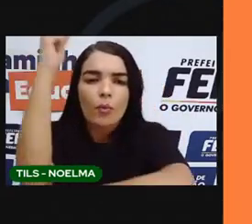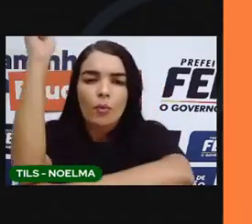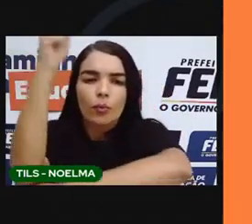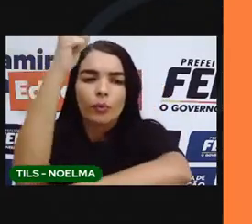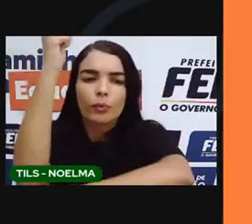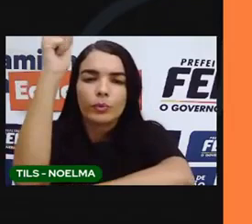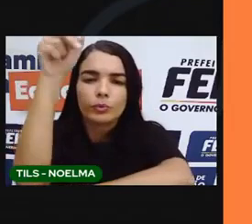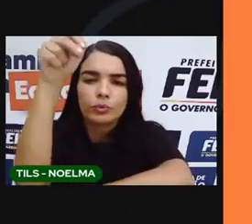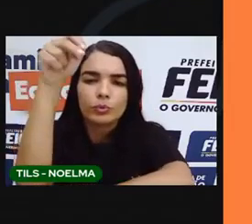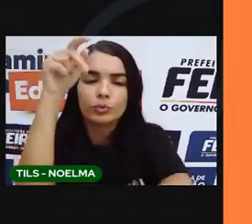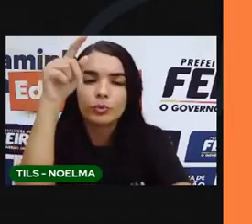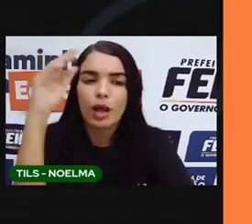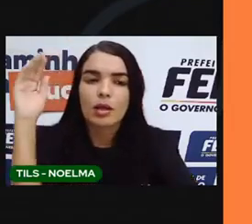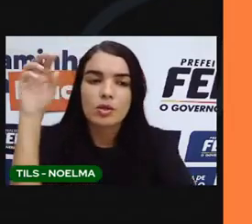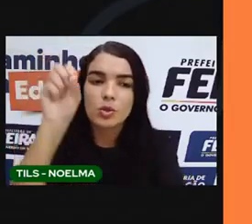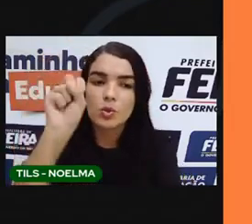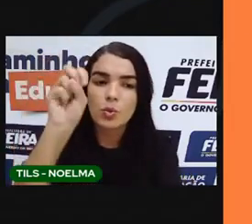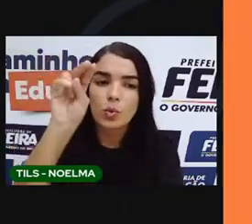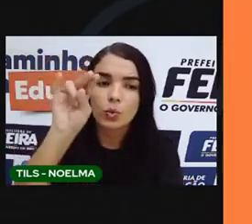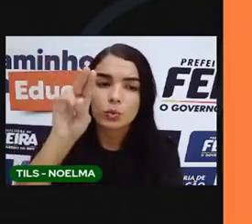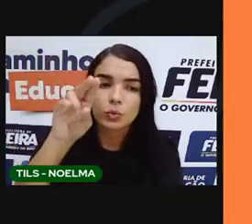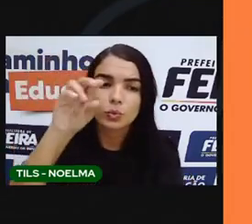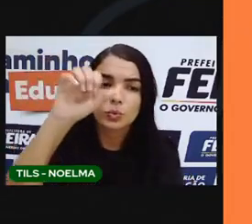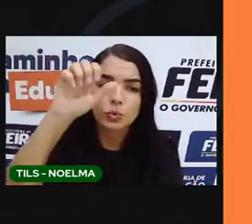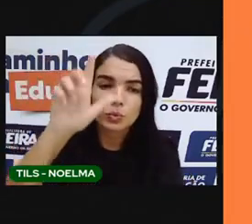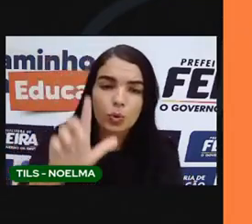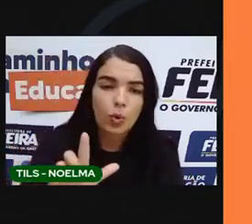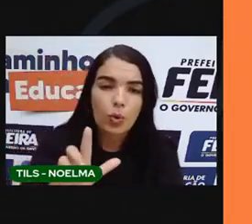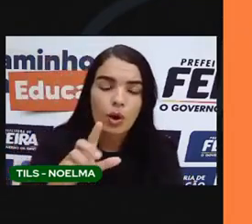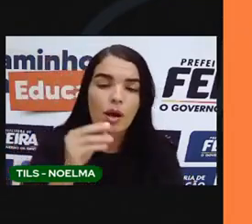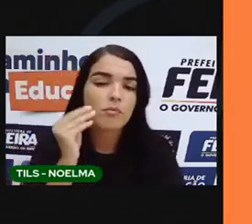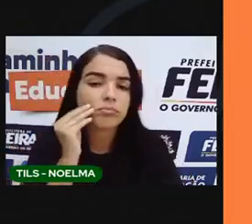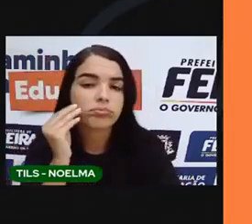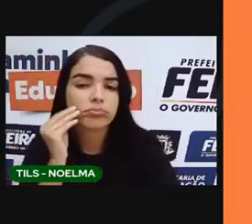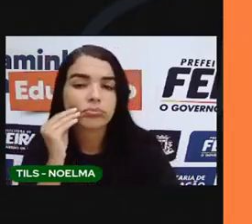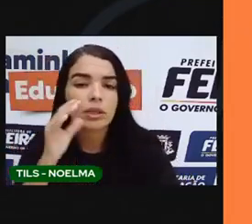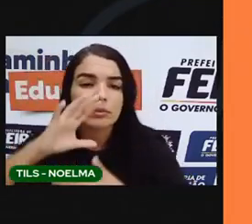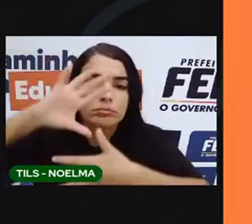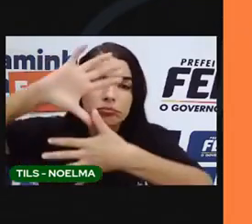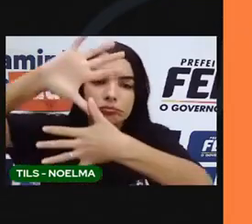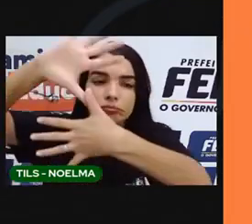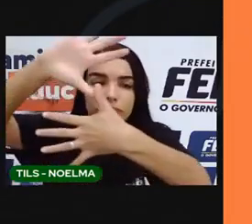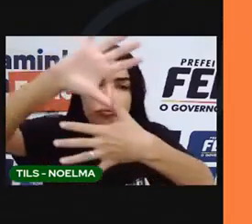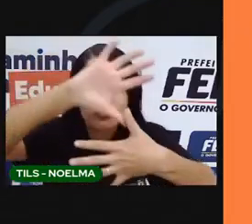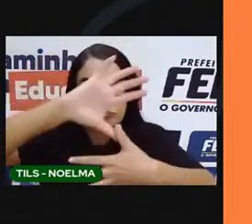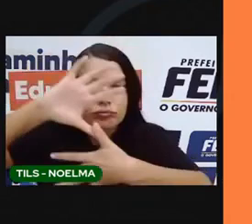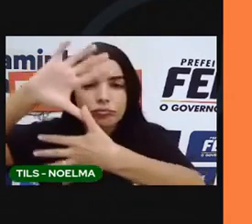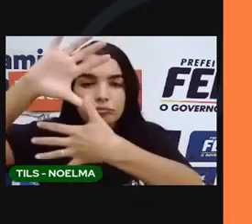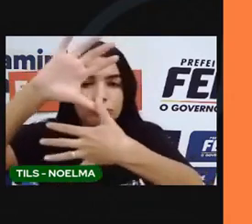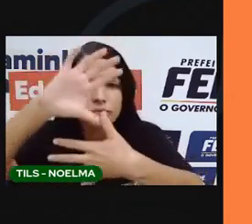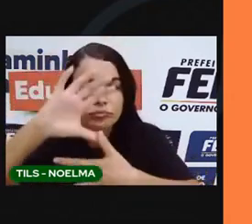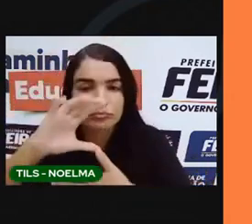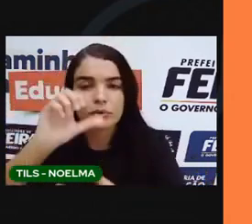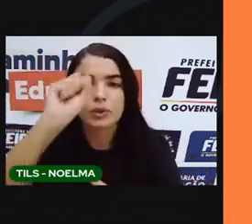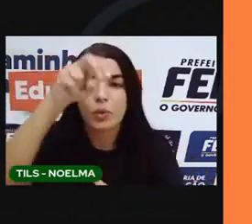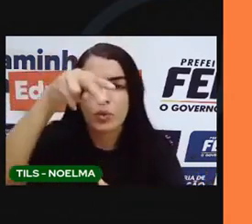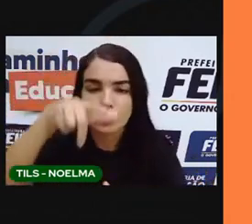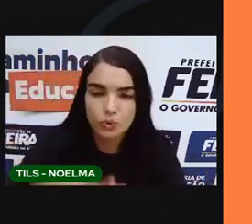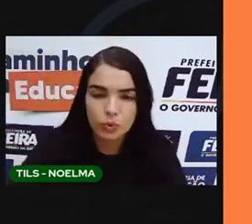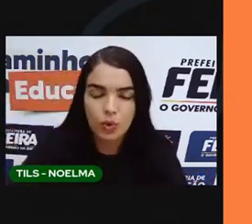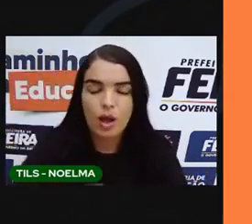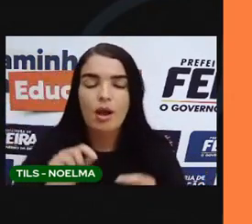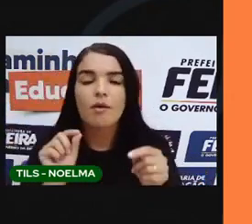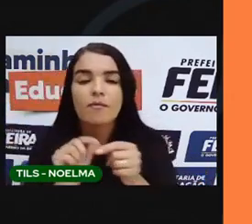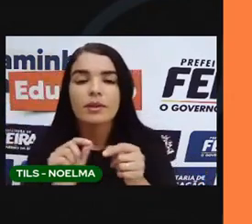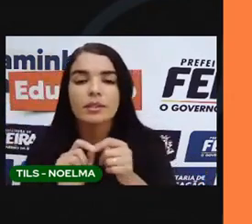faz parte dos Pampas sul-americanos, que abrange aí a Argentina e o Uruguai. Isso mesmo. Um bioma